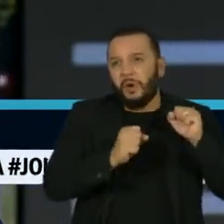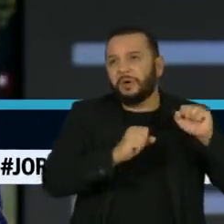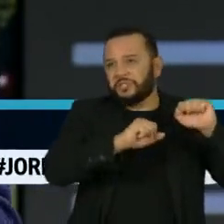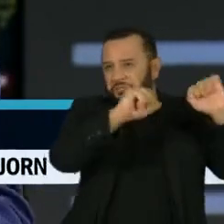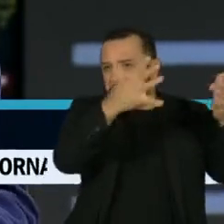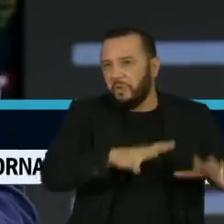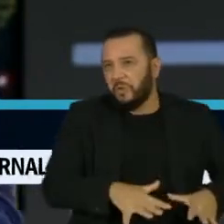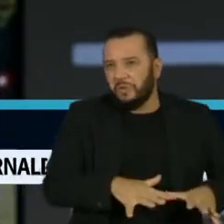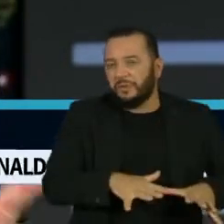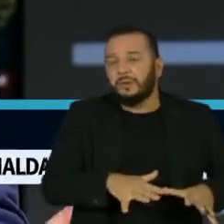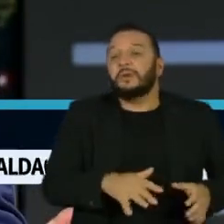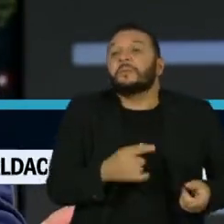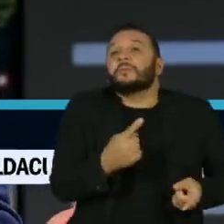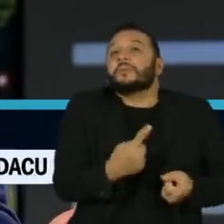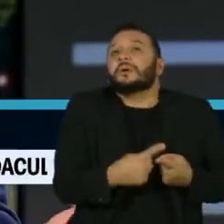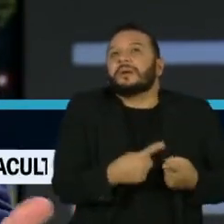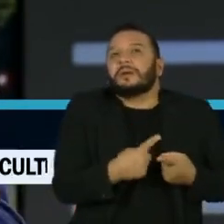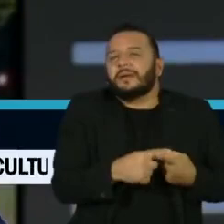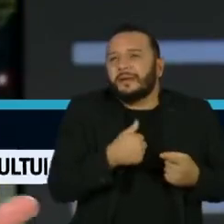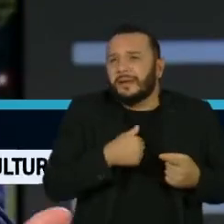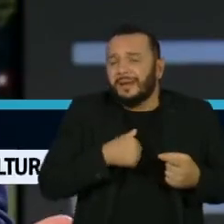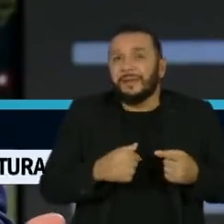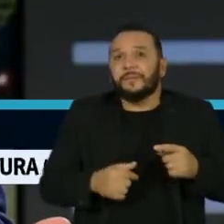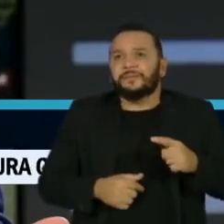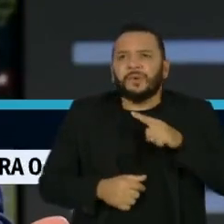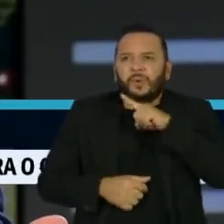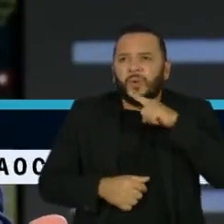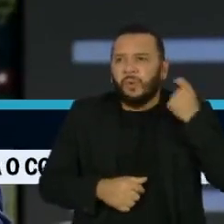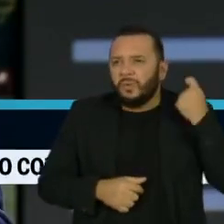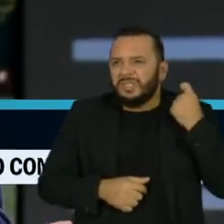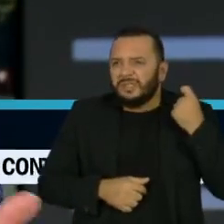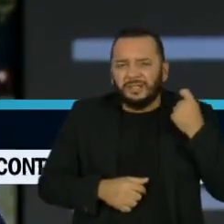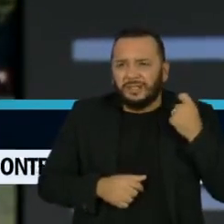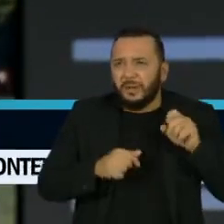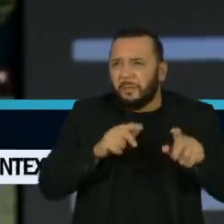próprios russos, que vão começar a ver a enrascada que eles se meteram.